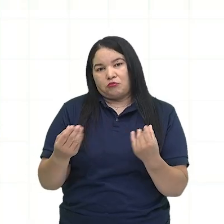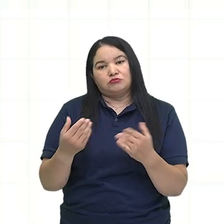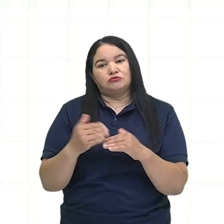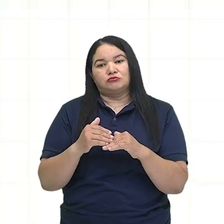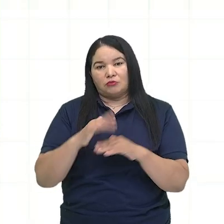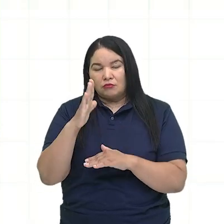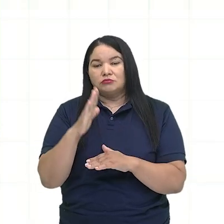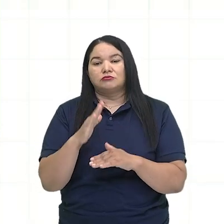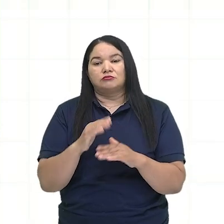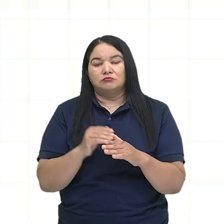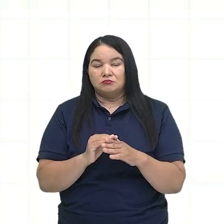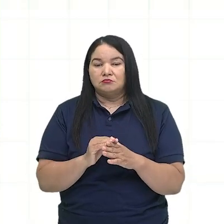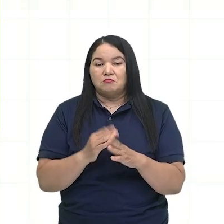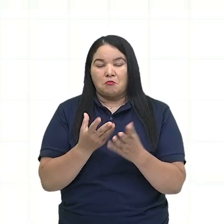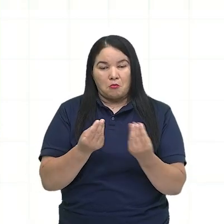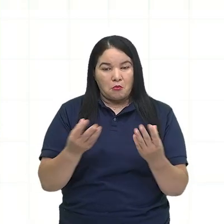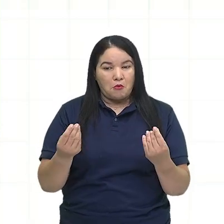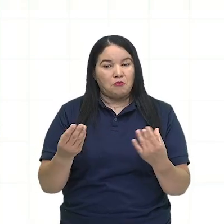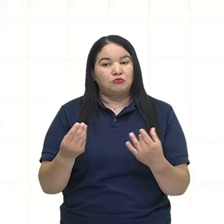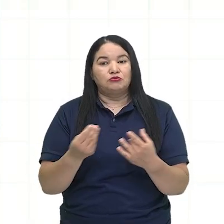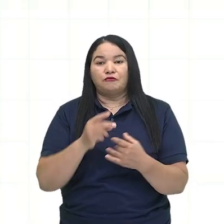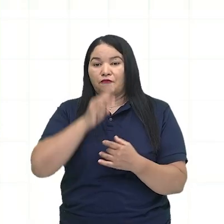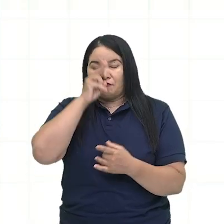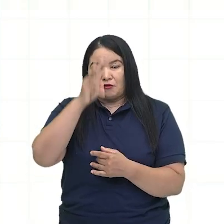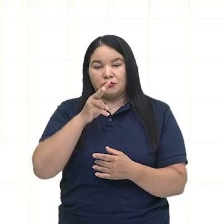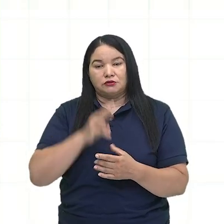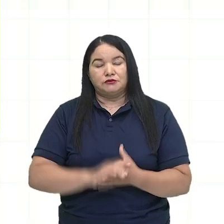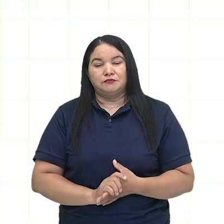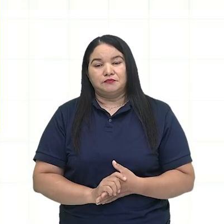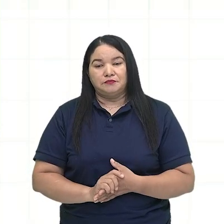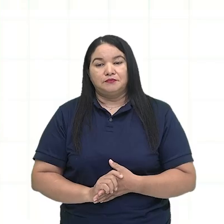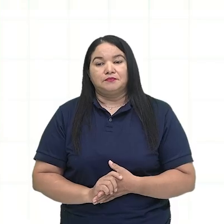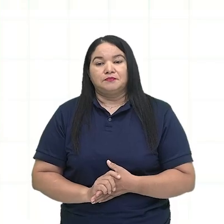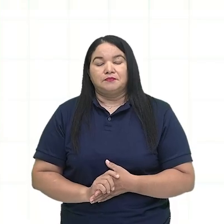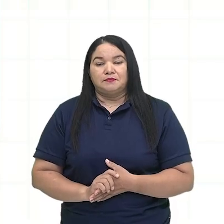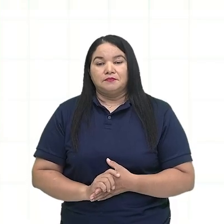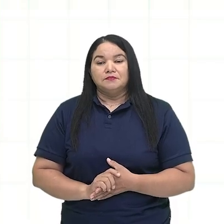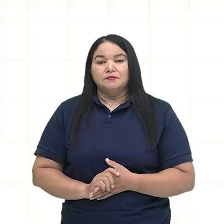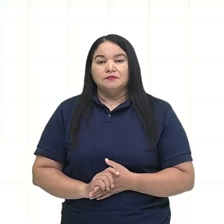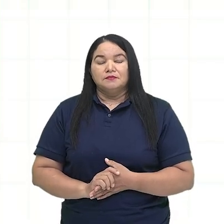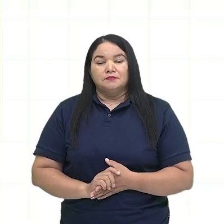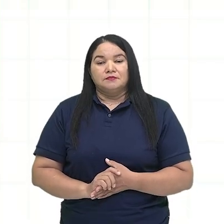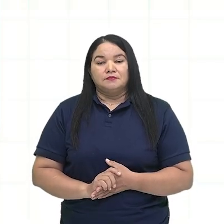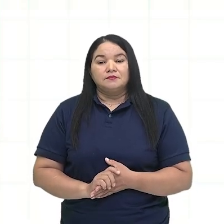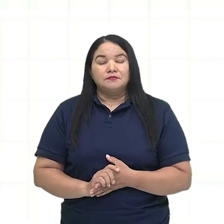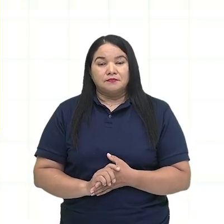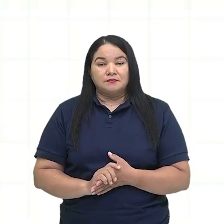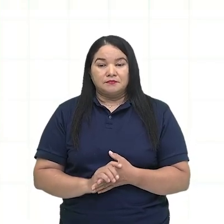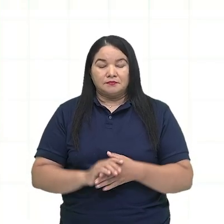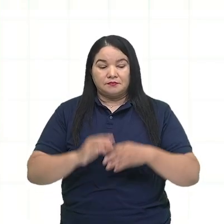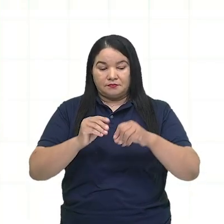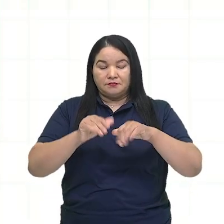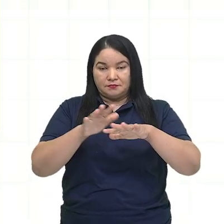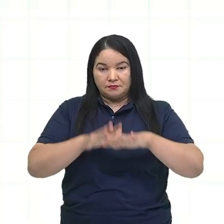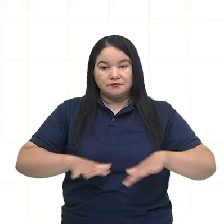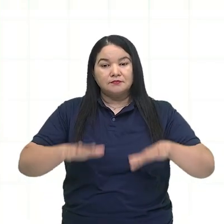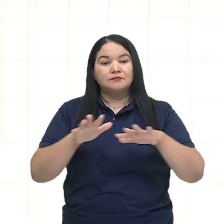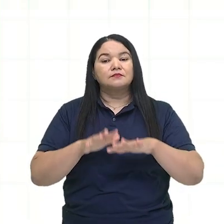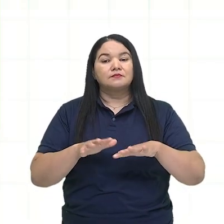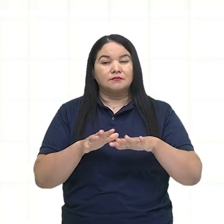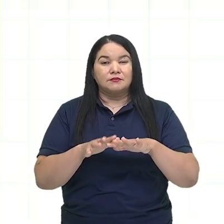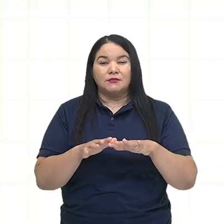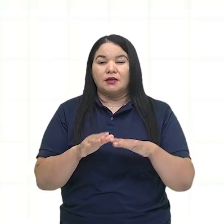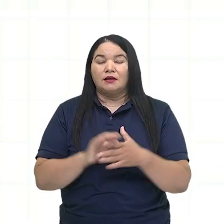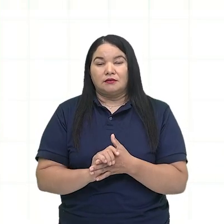sabe? É um efeito muito intenso sobre essa superfície da Terra. E isso foi